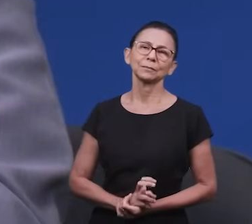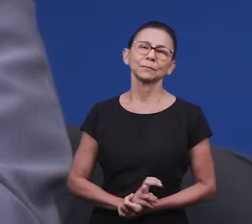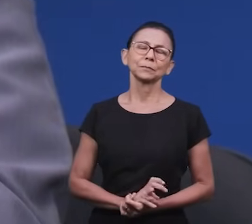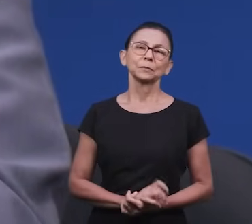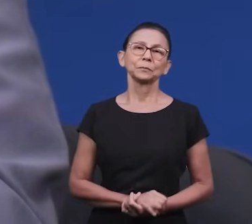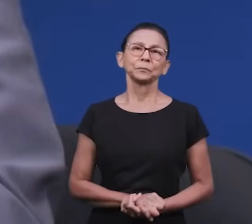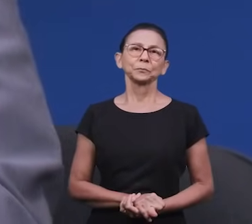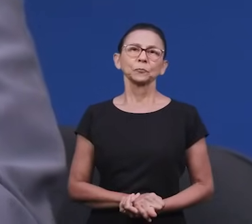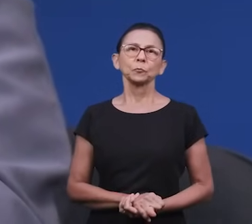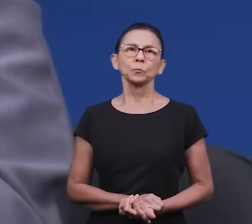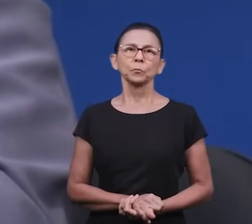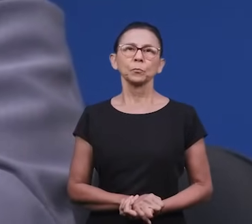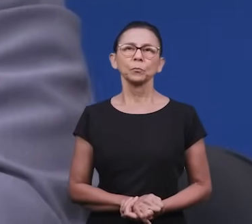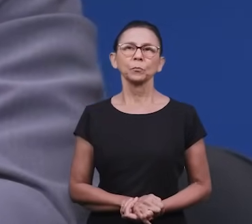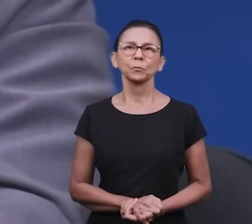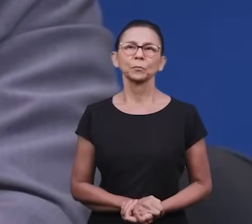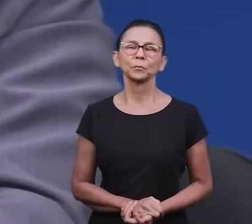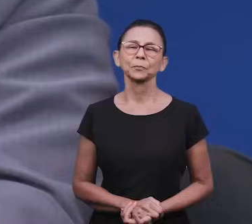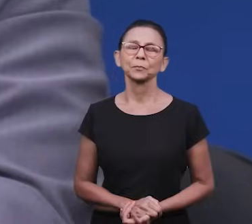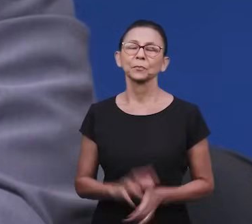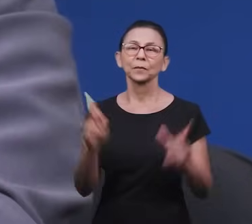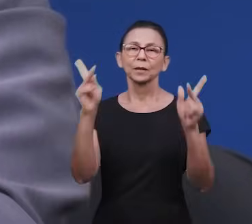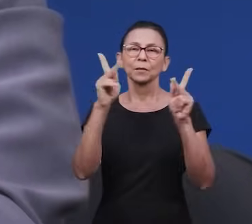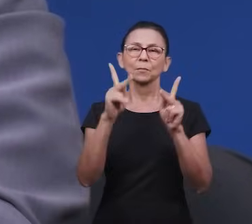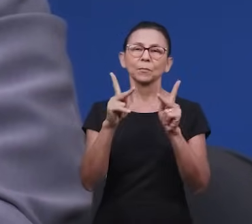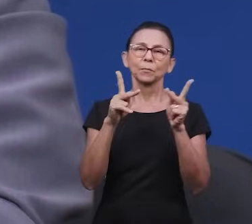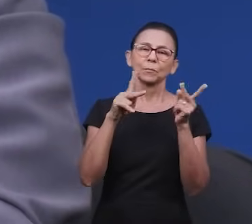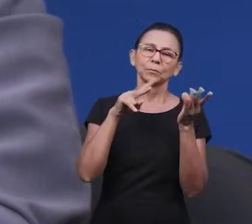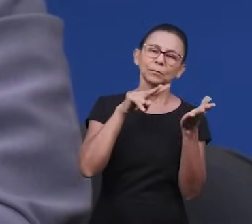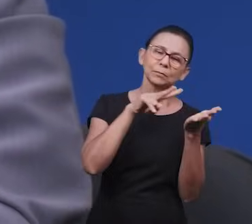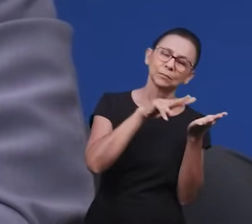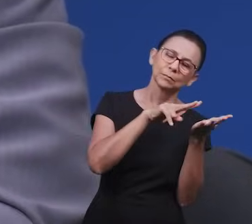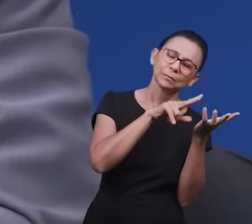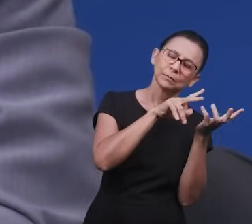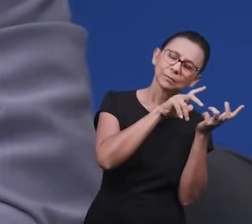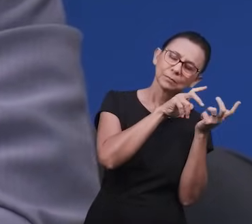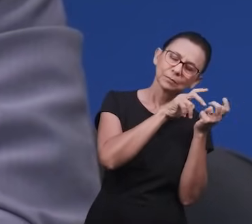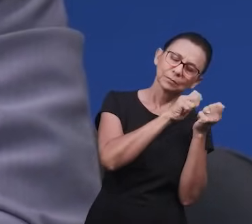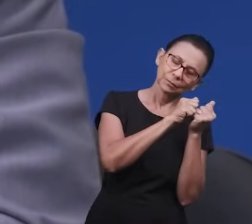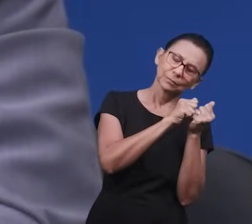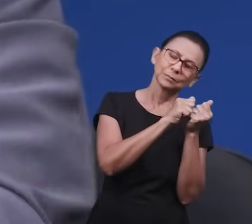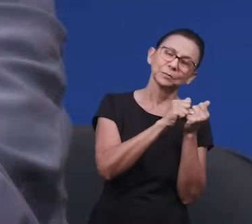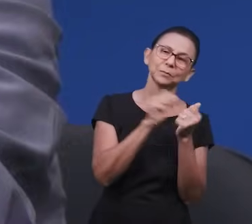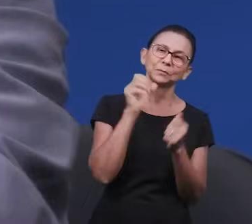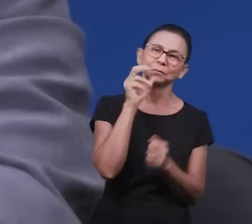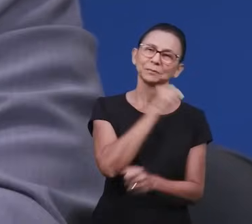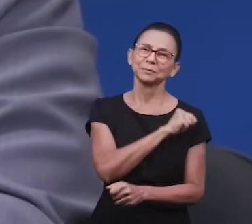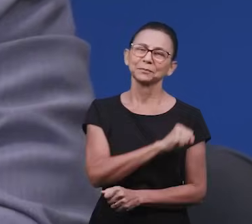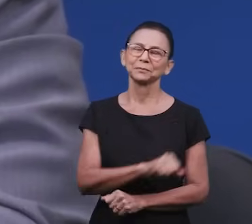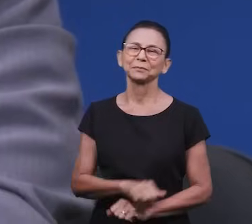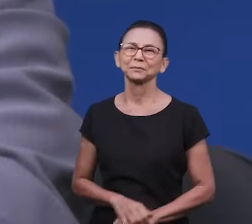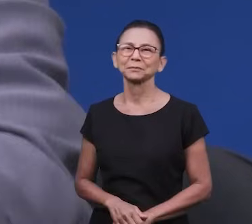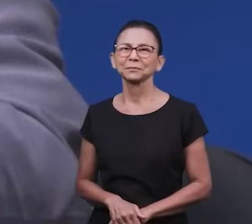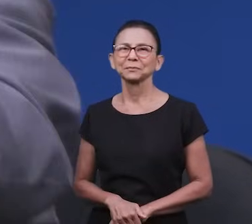na mão do Senhor. Quem coloca no Senhor, descansa, em paz me deito, logo pego no sono, porque o Senhor vai me